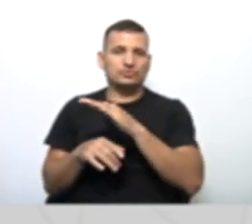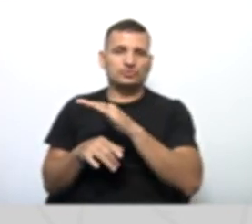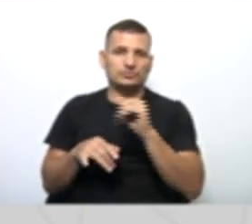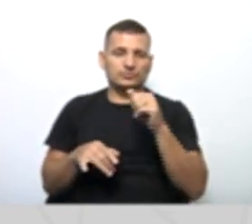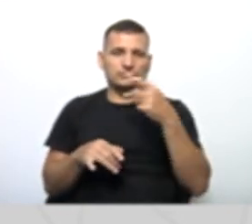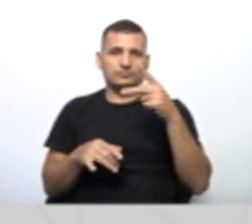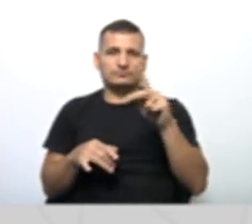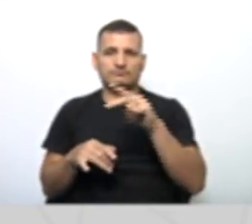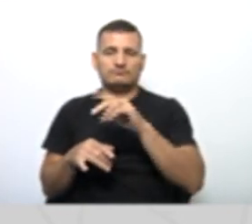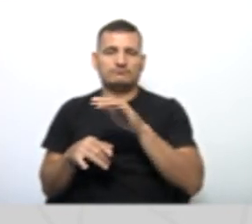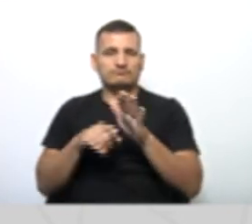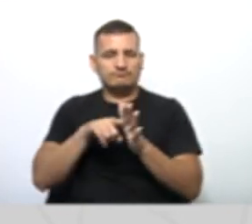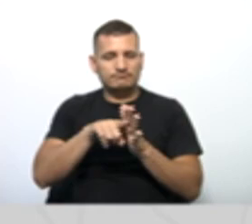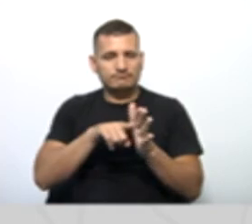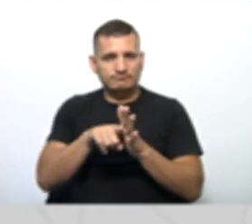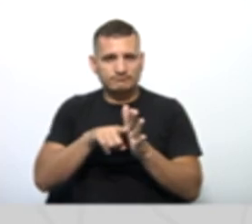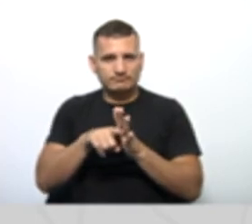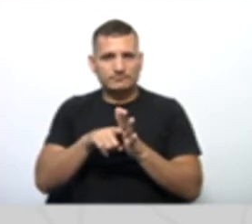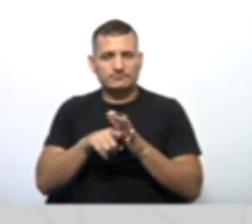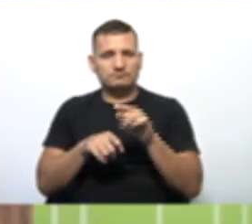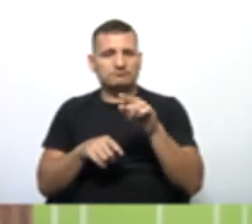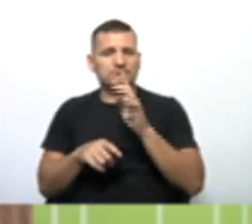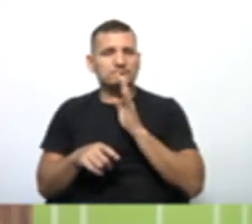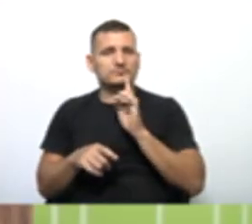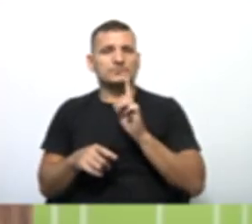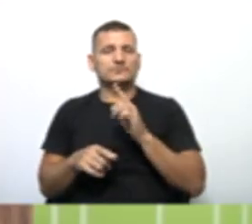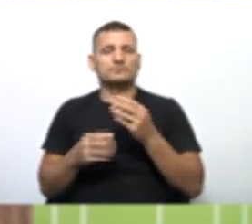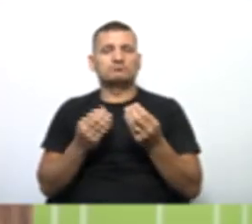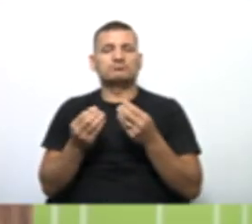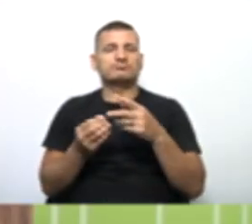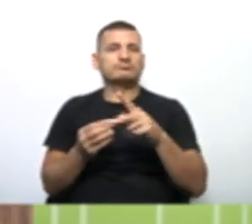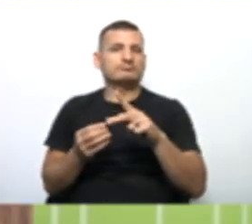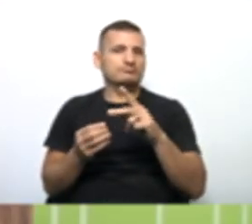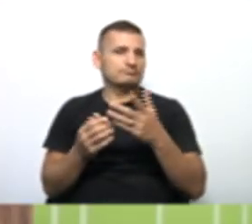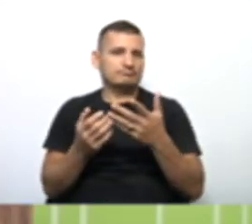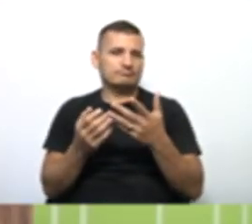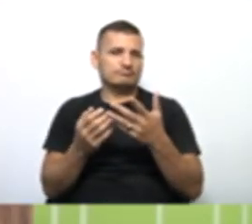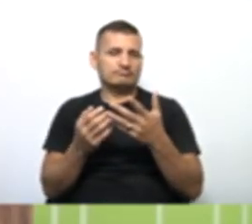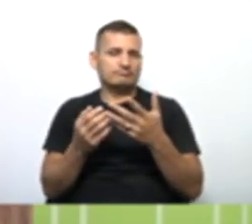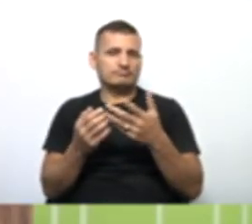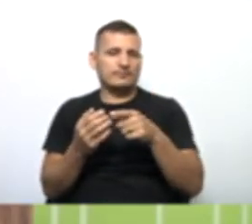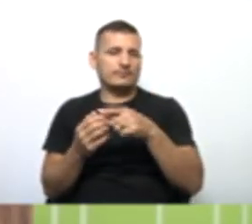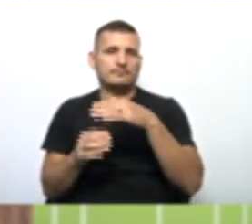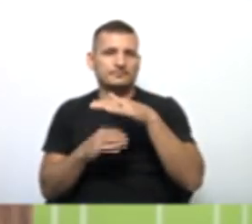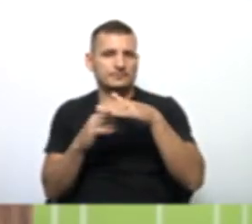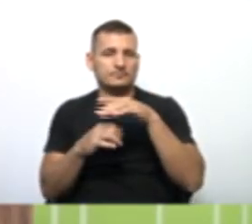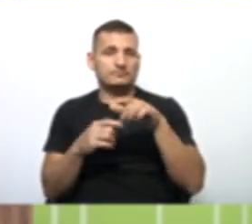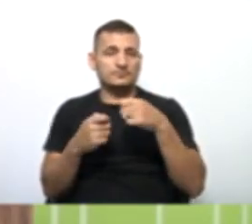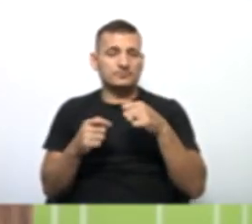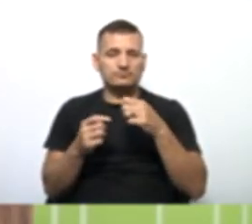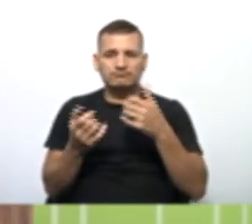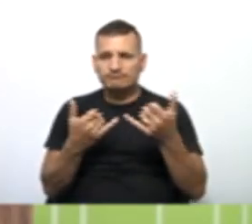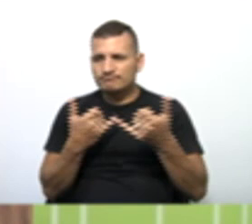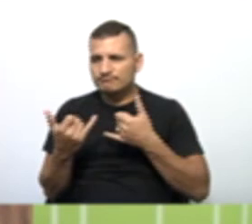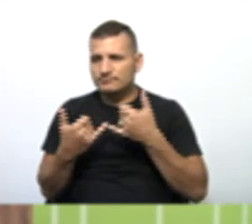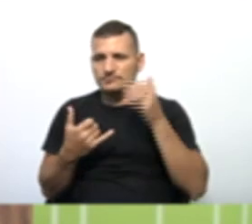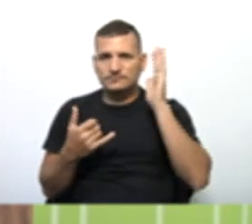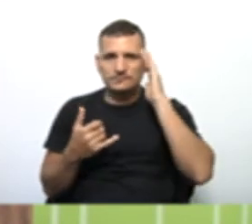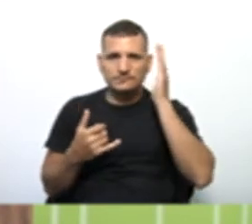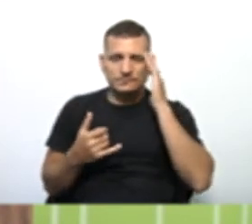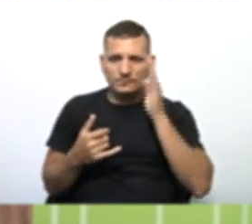exemplo, externa. Então, você não conhece o dia a dia da empresa, então você precisa se informar, precisa entender,